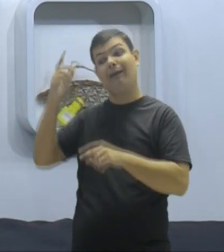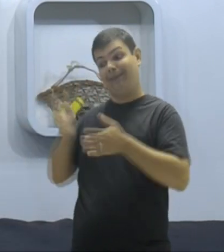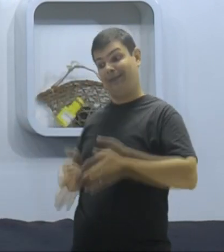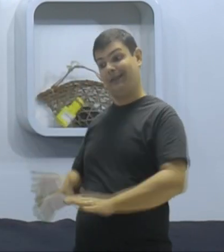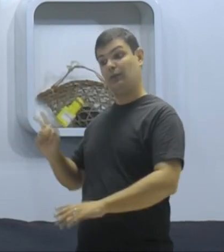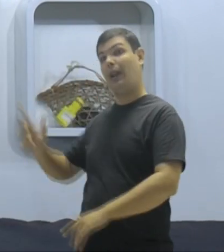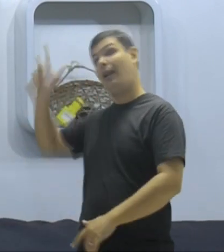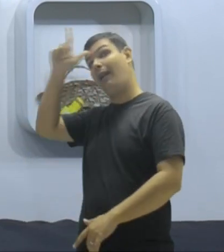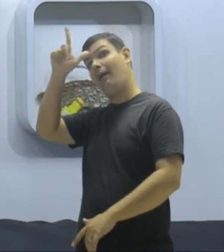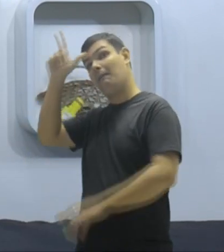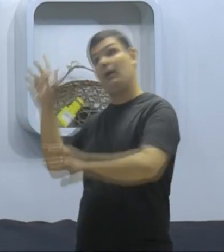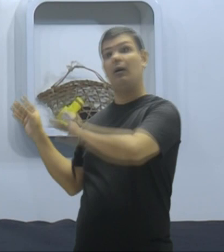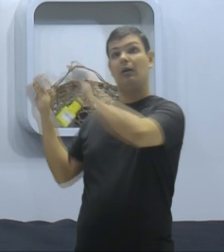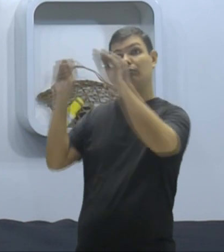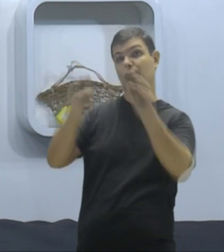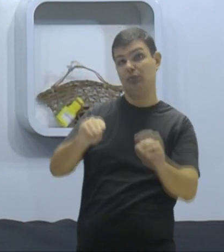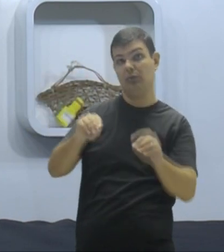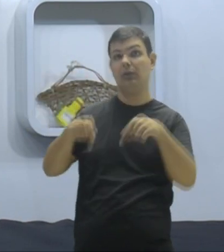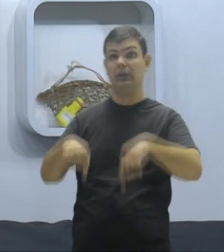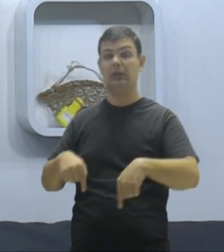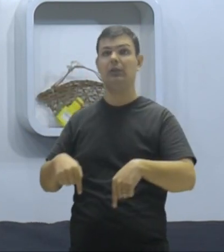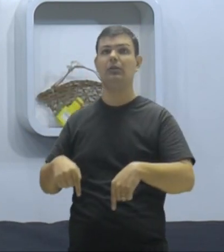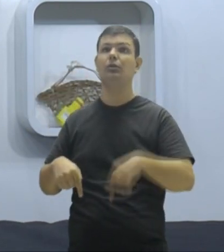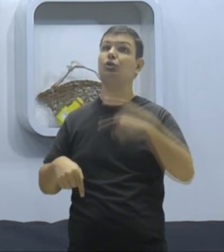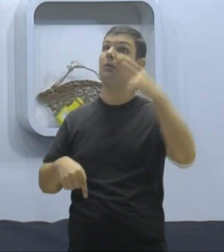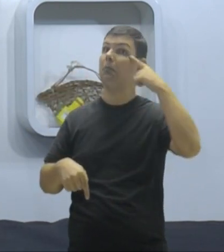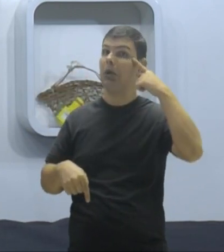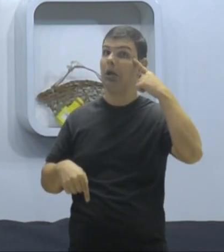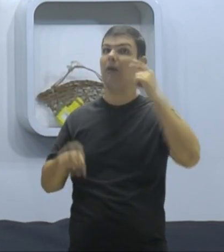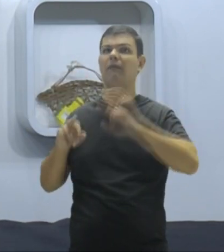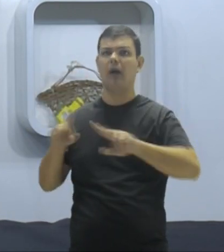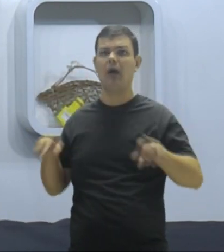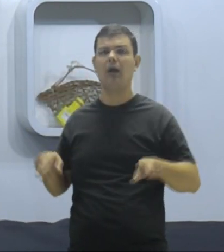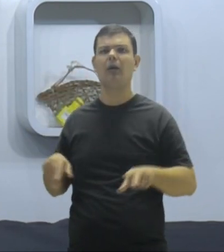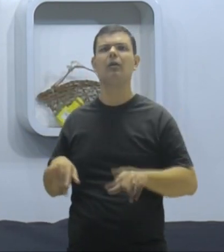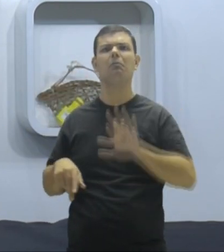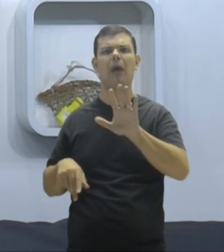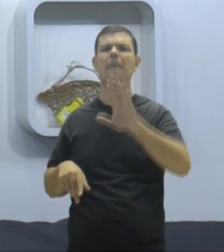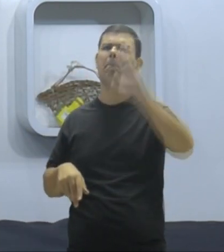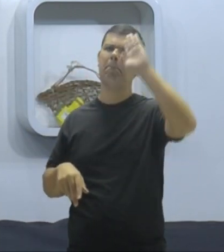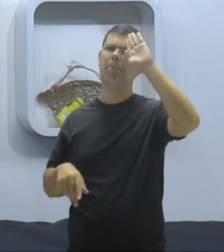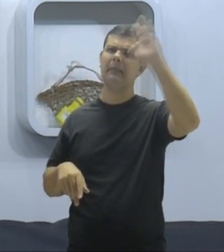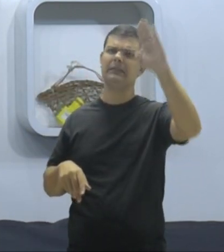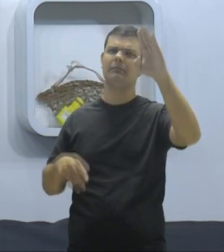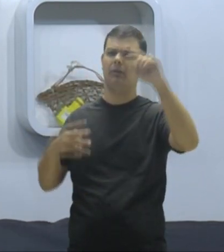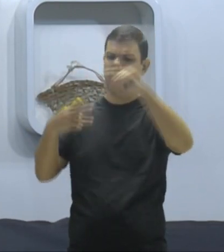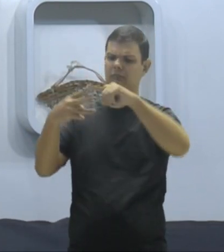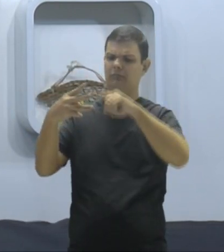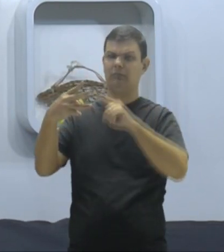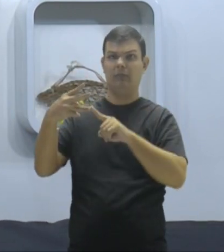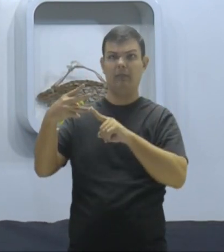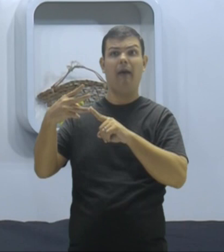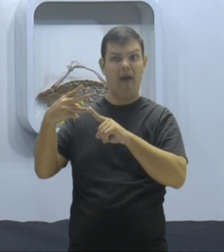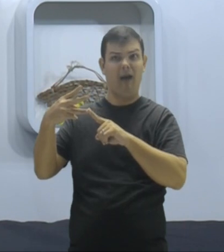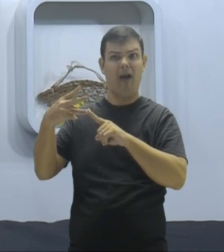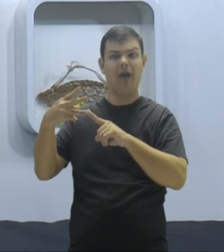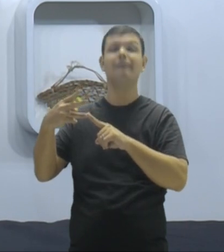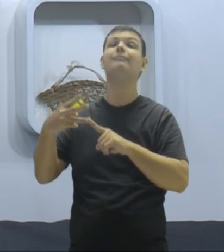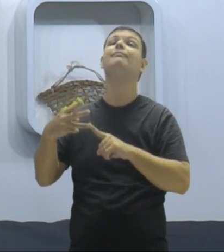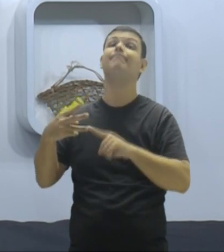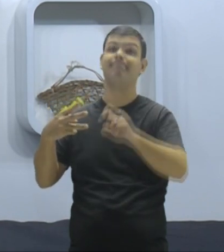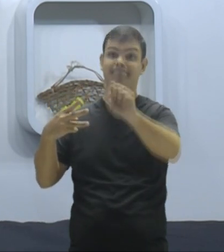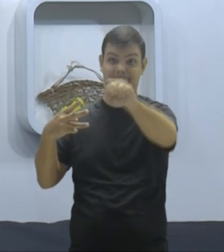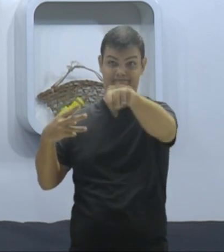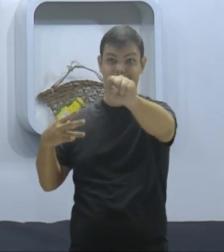né? Japoneses e tudo mais. Mas esses foram os principais que formaram a nossa cultura? Pois é, na